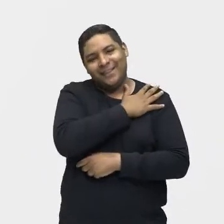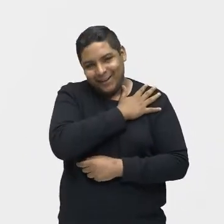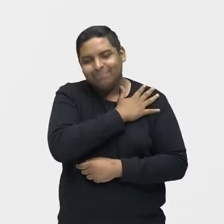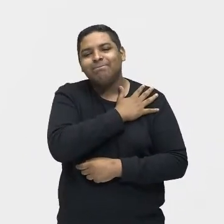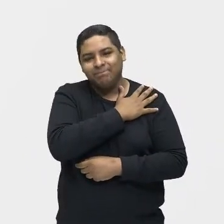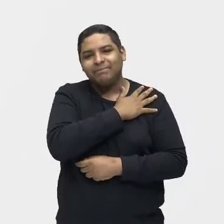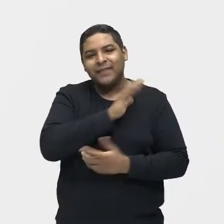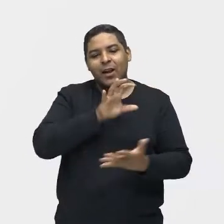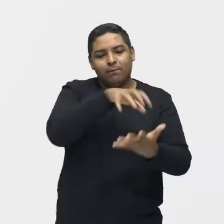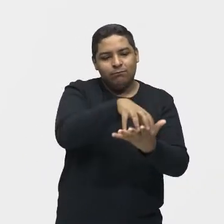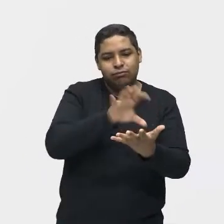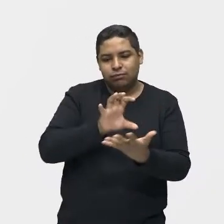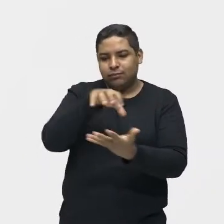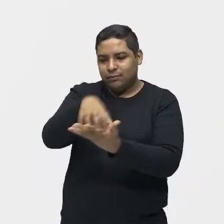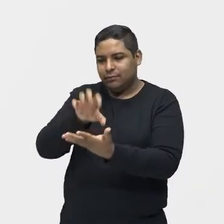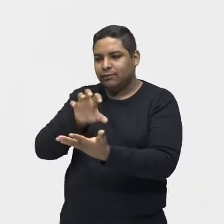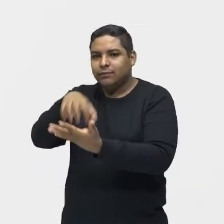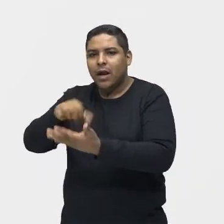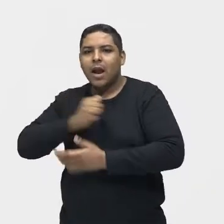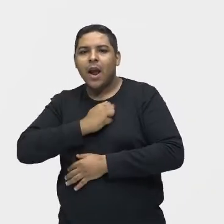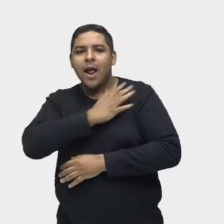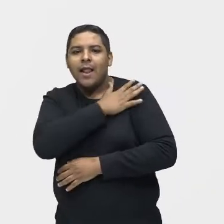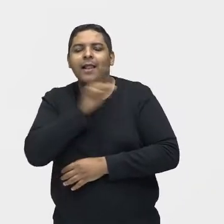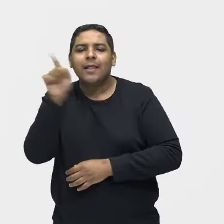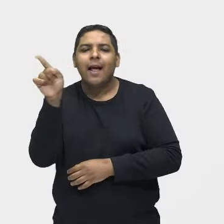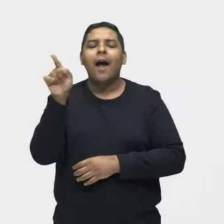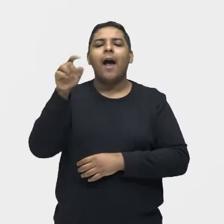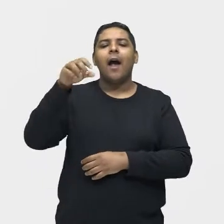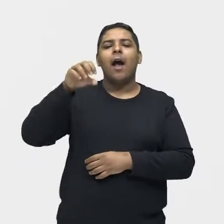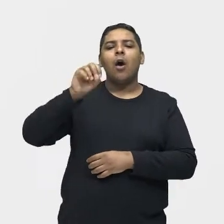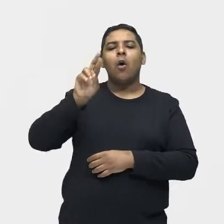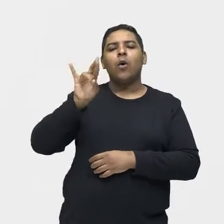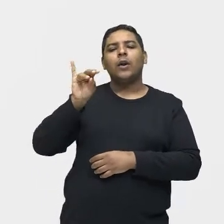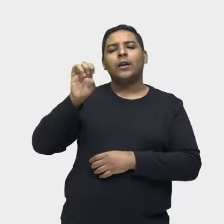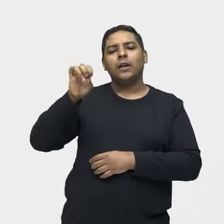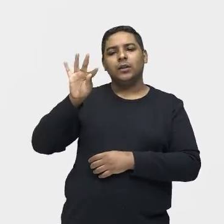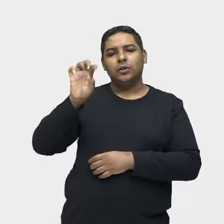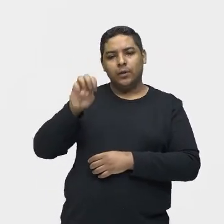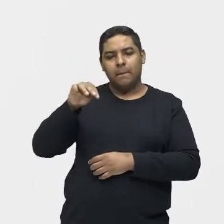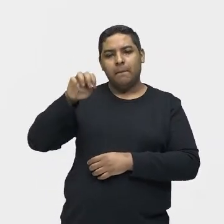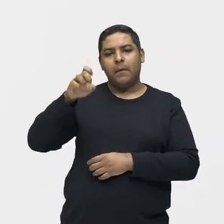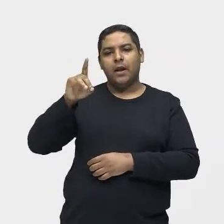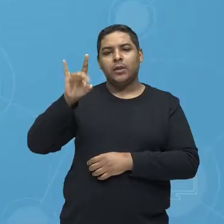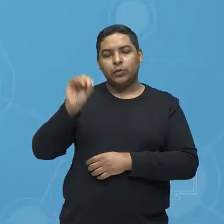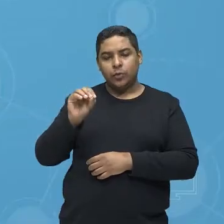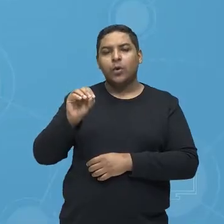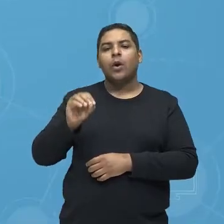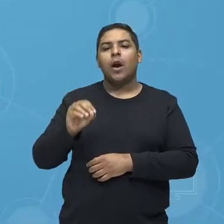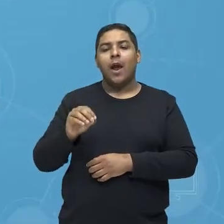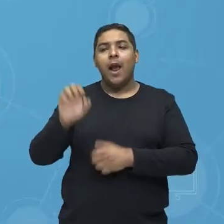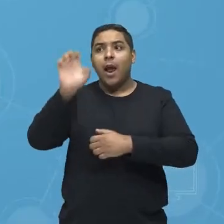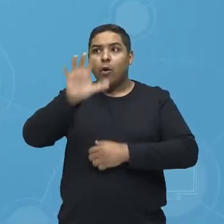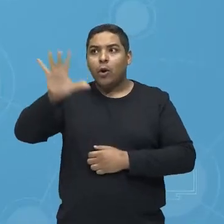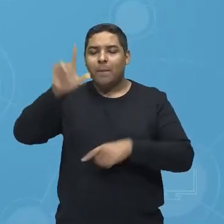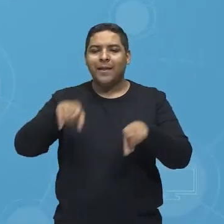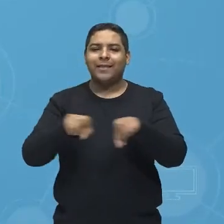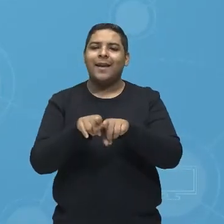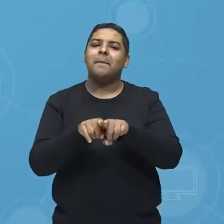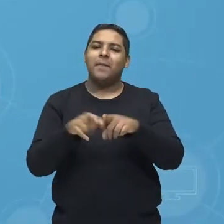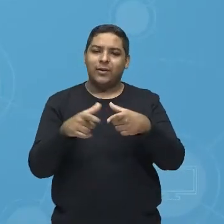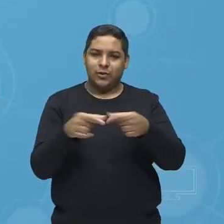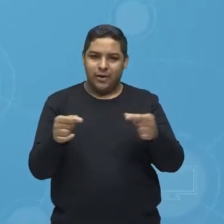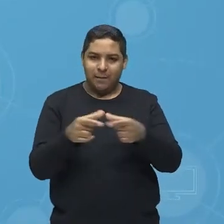bases militares no Oriente Médio, em alguns países europeus e também no Japão, tá? Então, ele queria ter esse